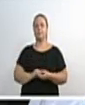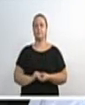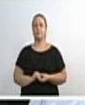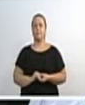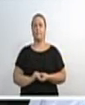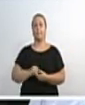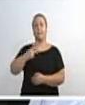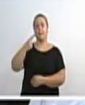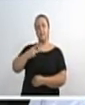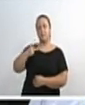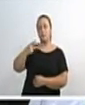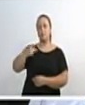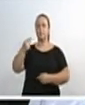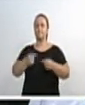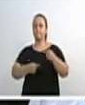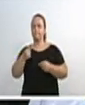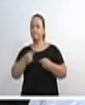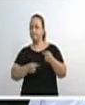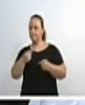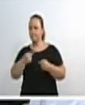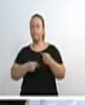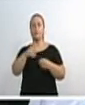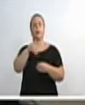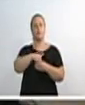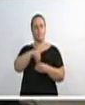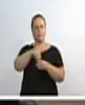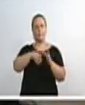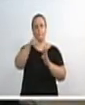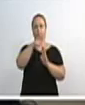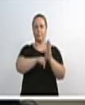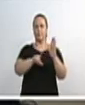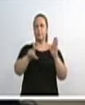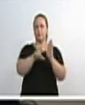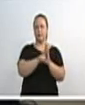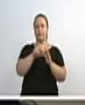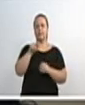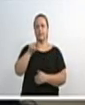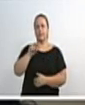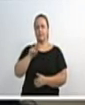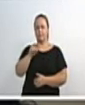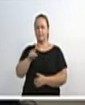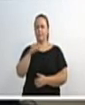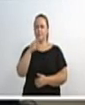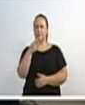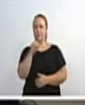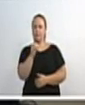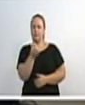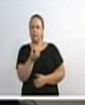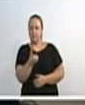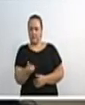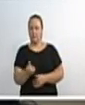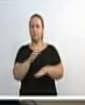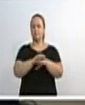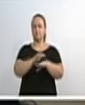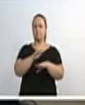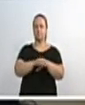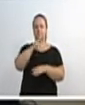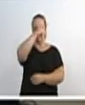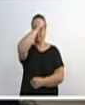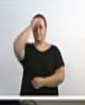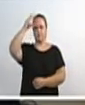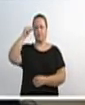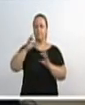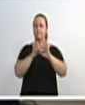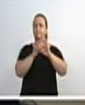em segunda discussão e votação, o projeto de lei 7.306, de autoria do Executivo, que